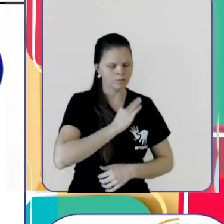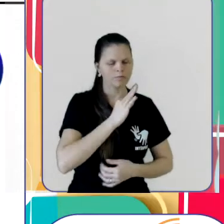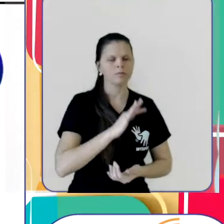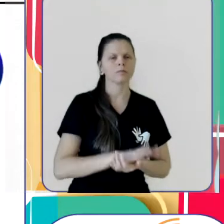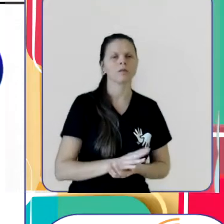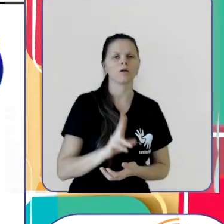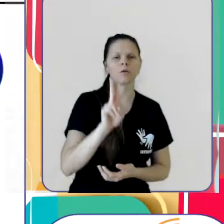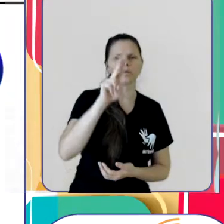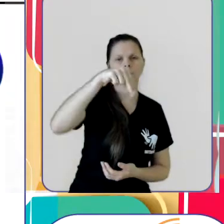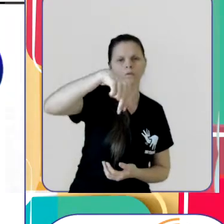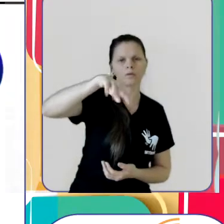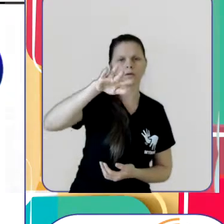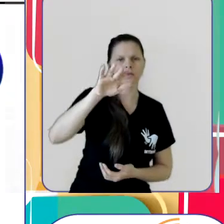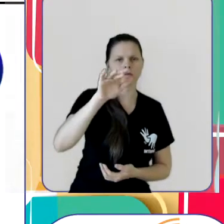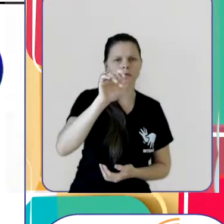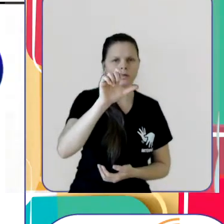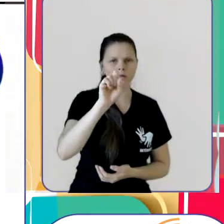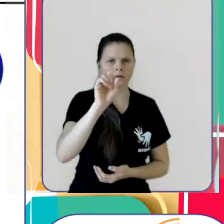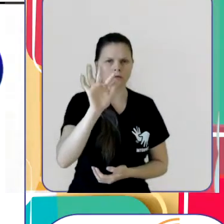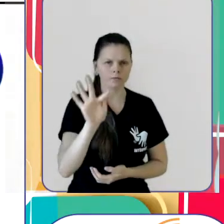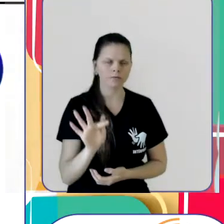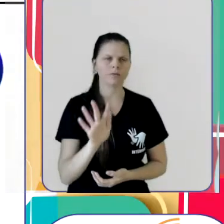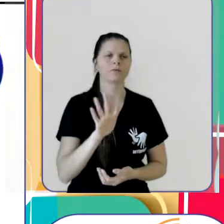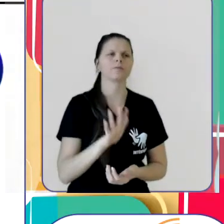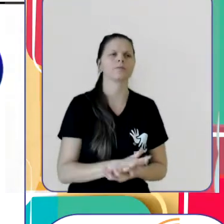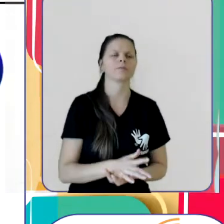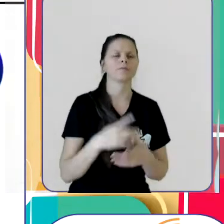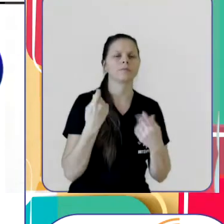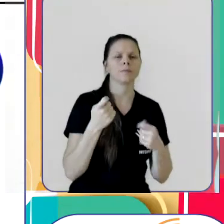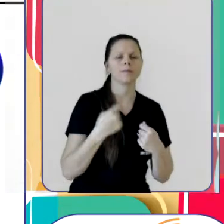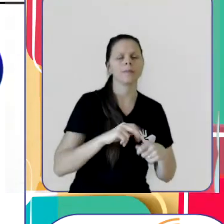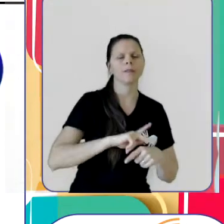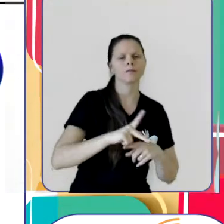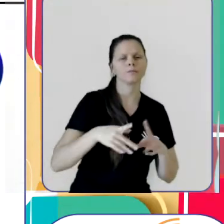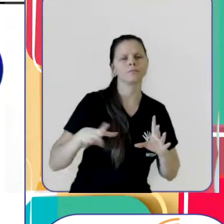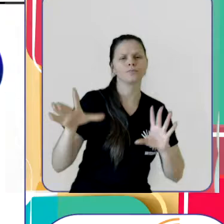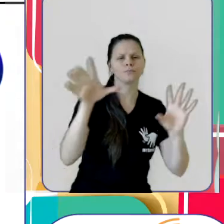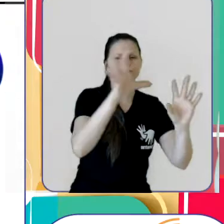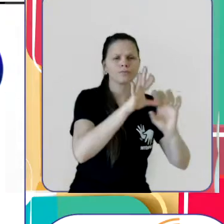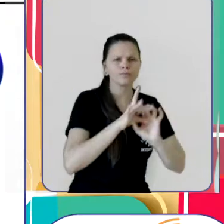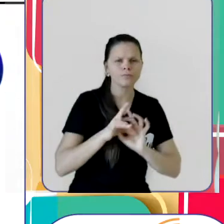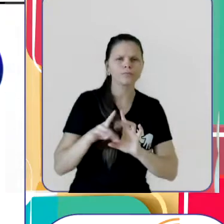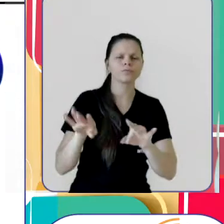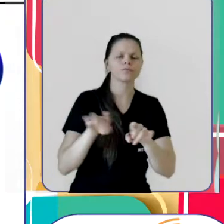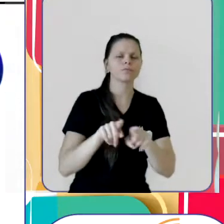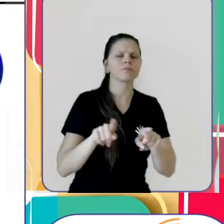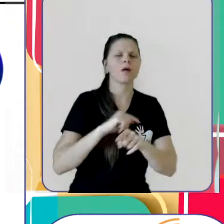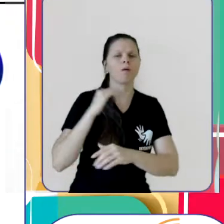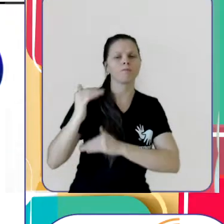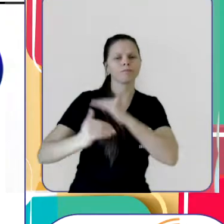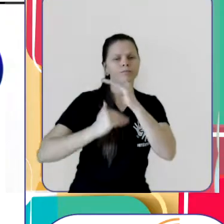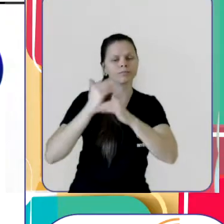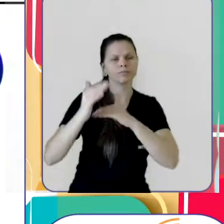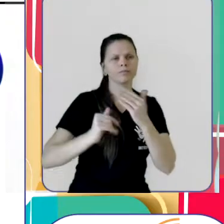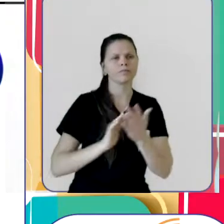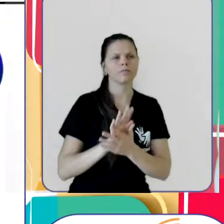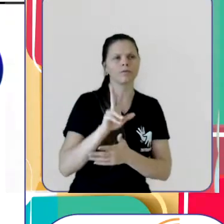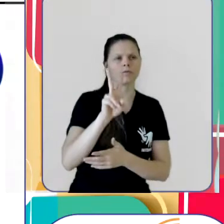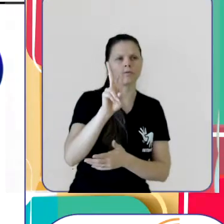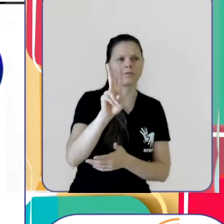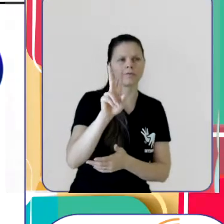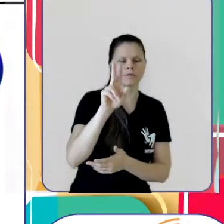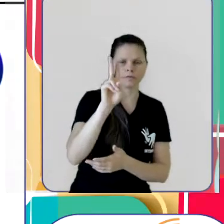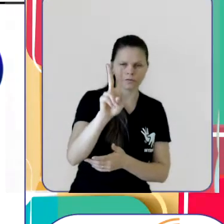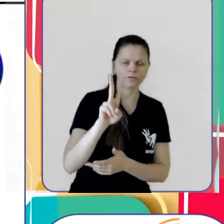Unicef, e contribuições do Rotary Internacional e do Programa das Nações Unidas para o Desenvolvimento, né, que é o PNUD. Então,